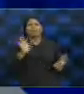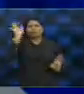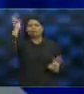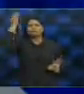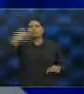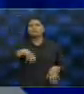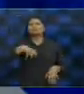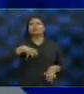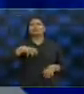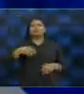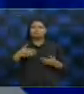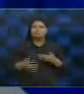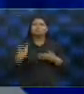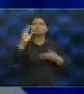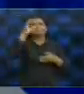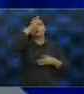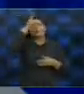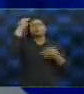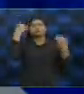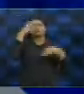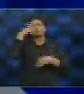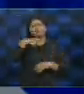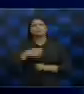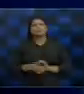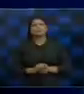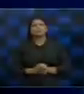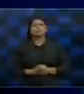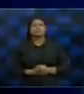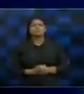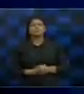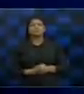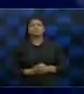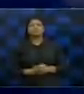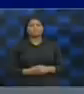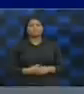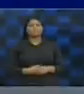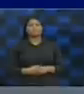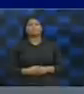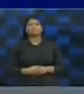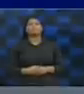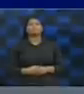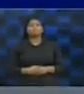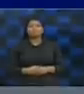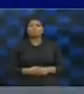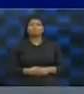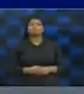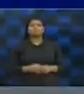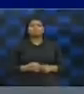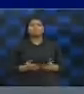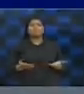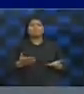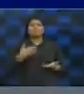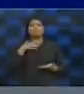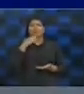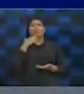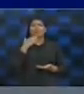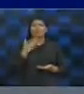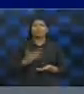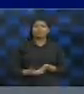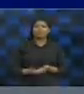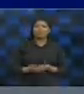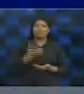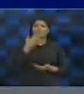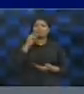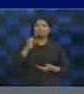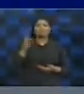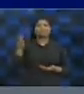a vida de uma cidade que merece tudo de nós. A réplica, 1 minuto. Fico impressionado. Um homem que governou a cidade por